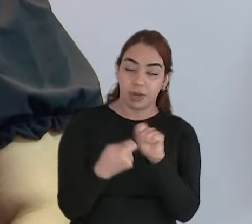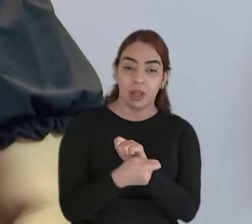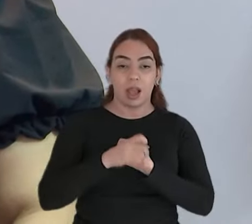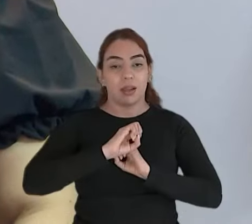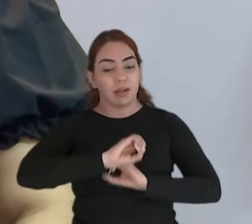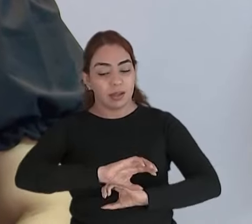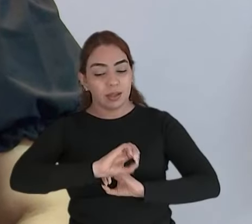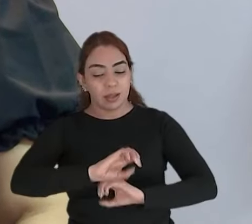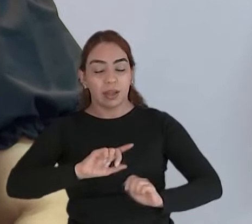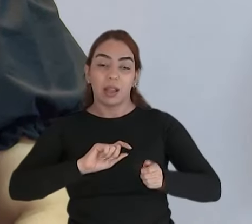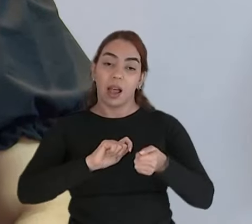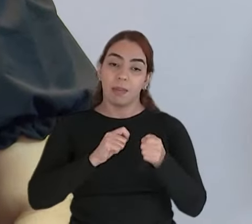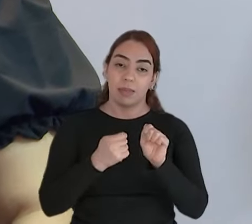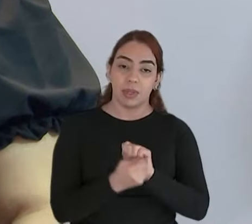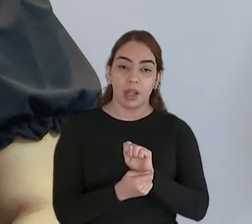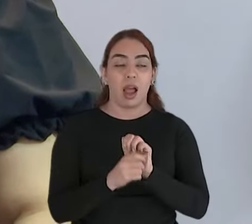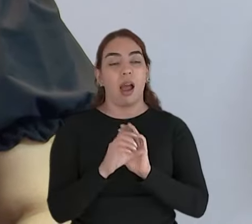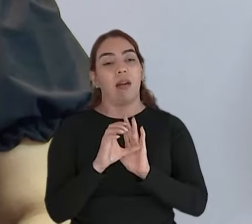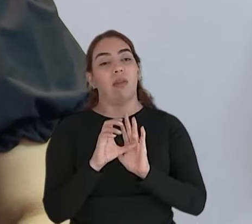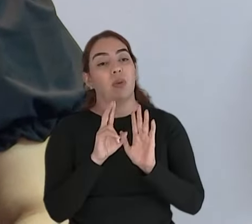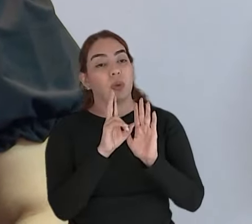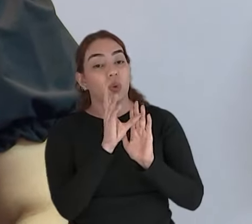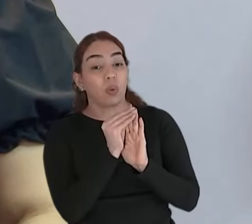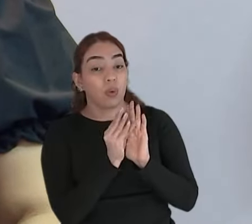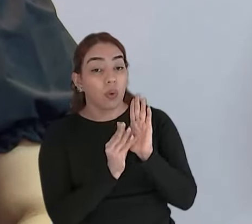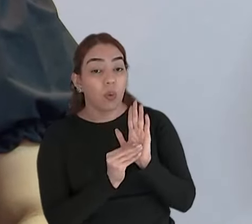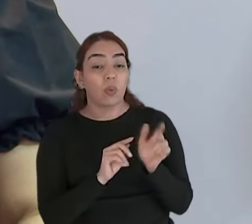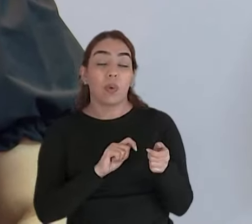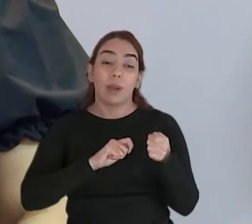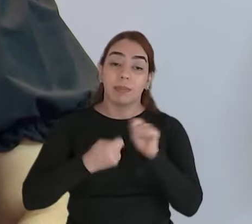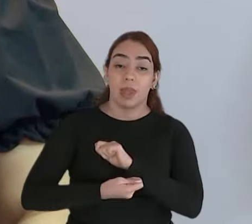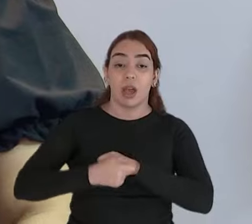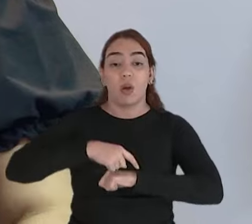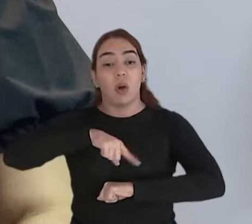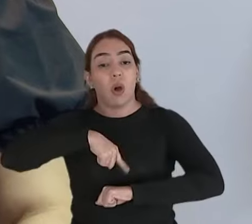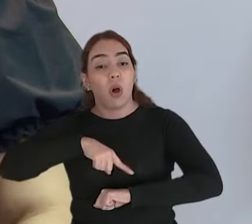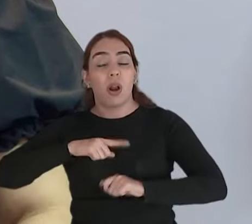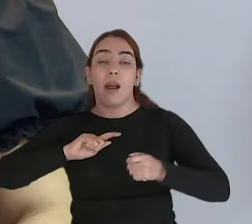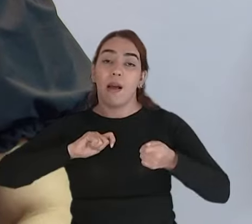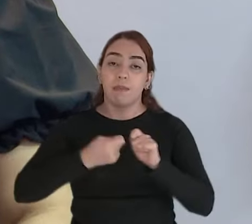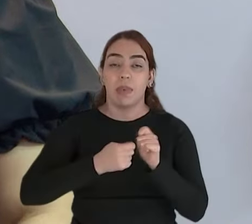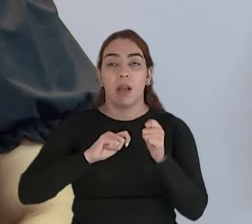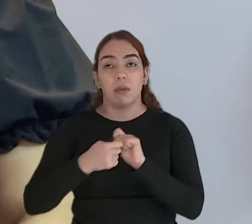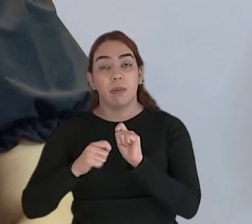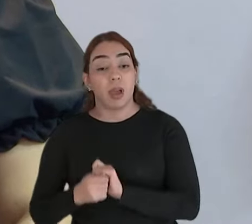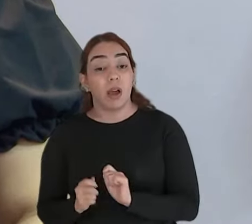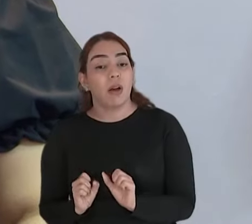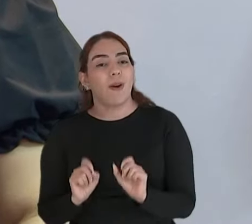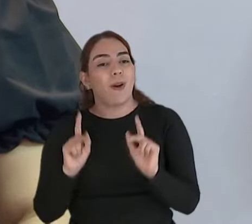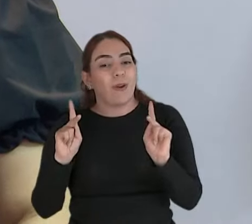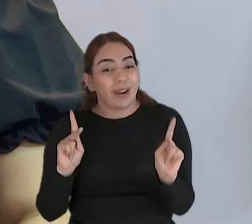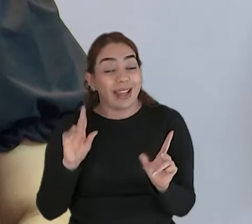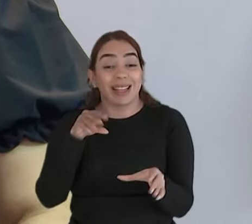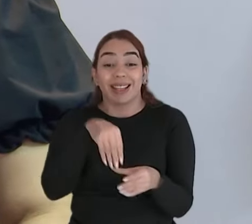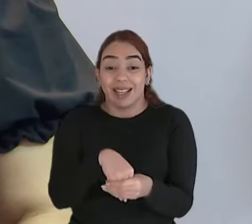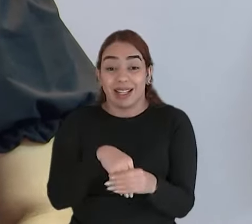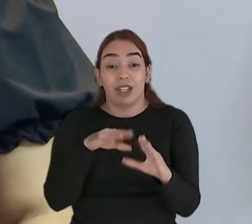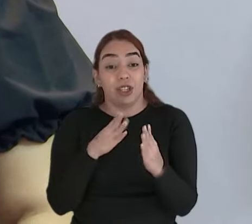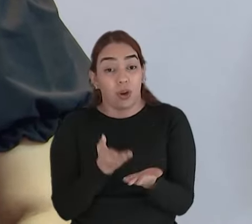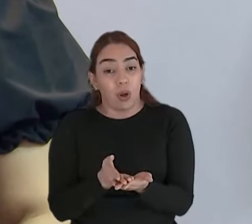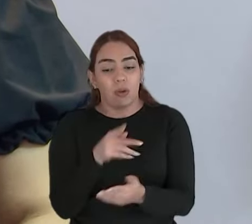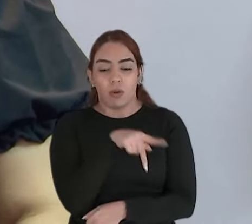flexibilizar o currículo, o horário para o aluno. Então, assim, a gente tem dentro das escolas professores